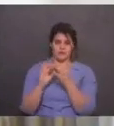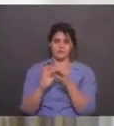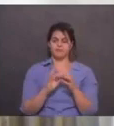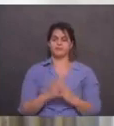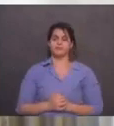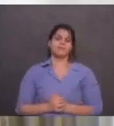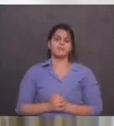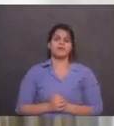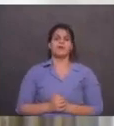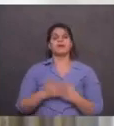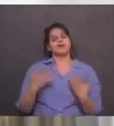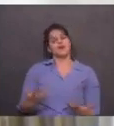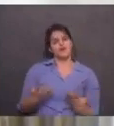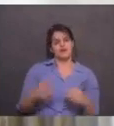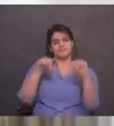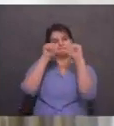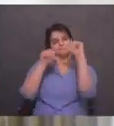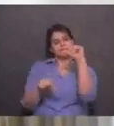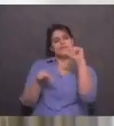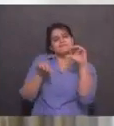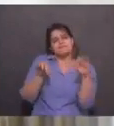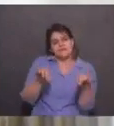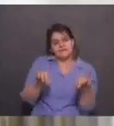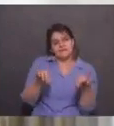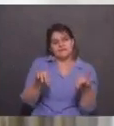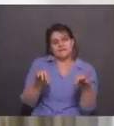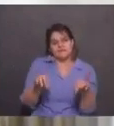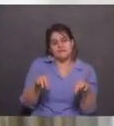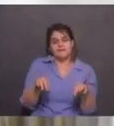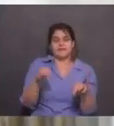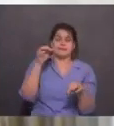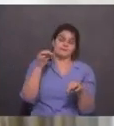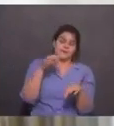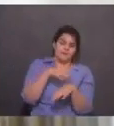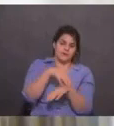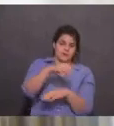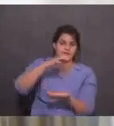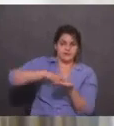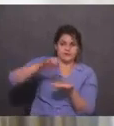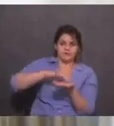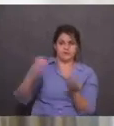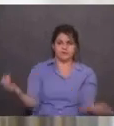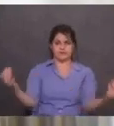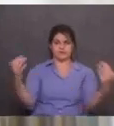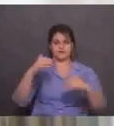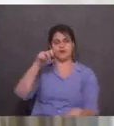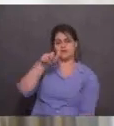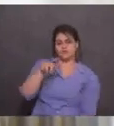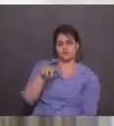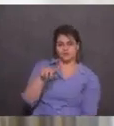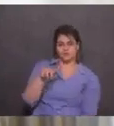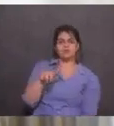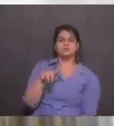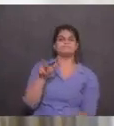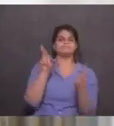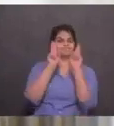E agora, numa palavra final desta peregrinação de junho,